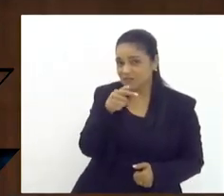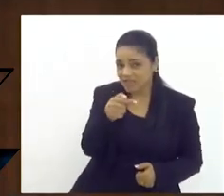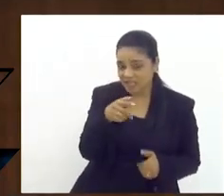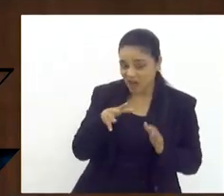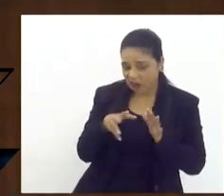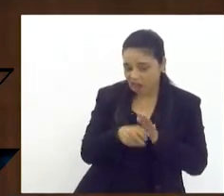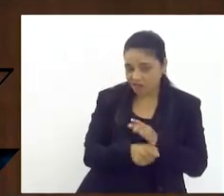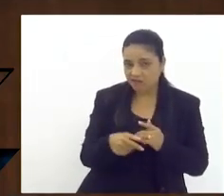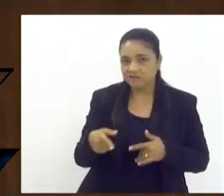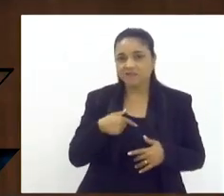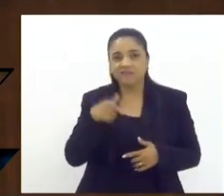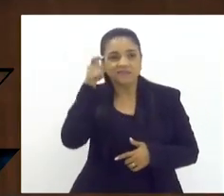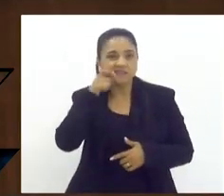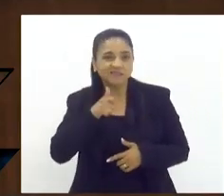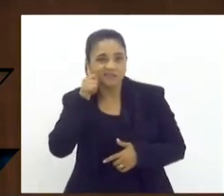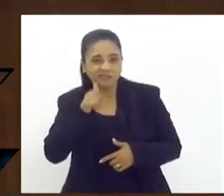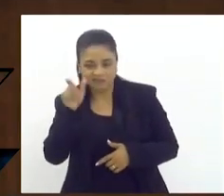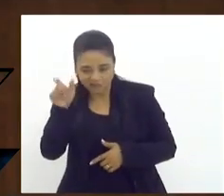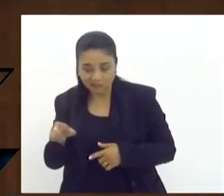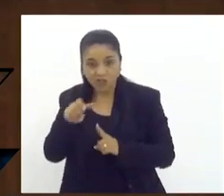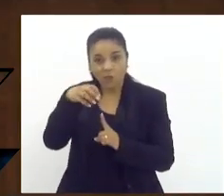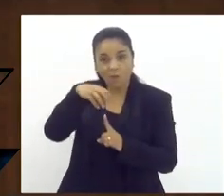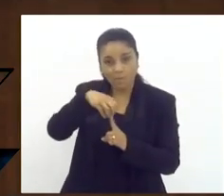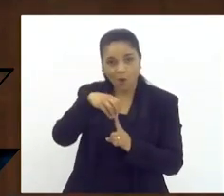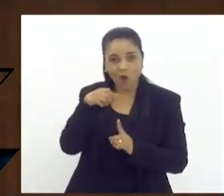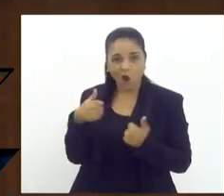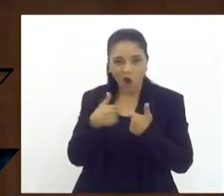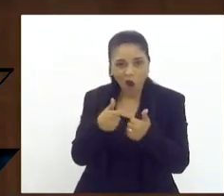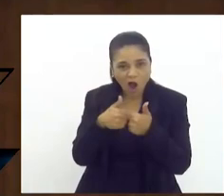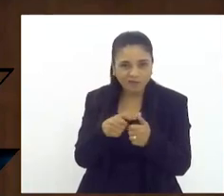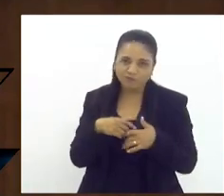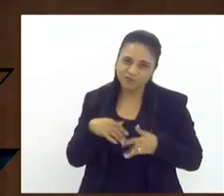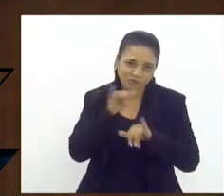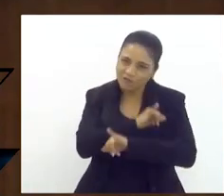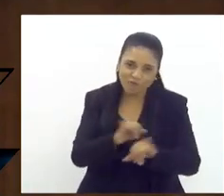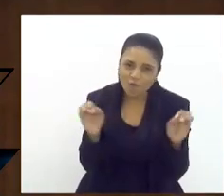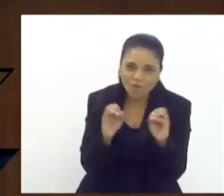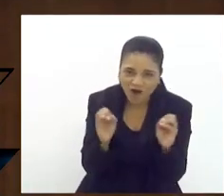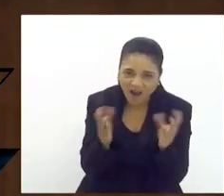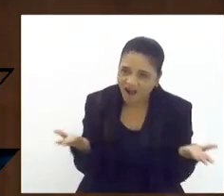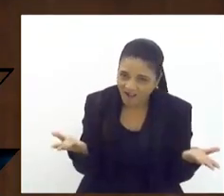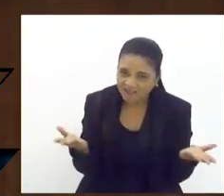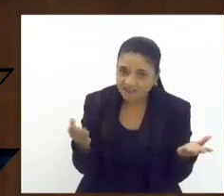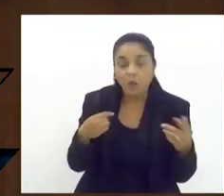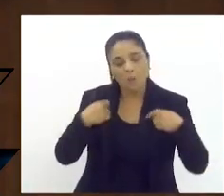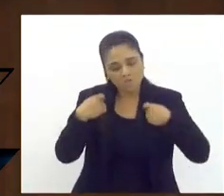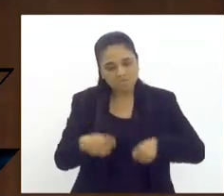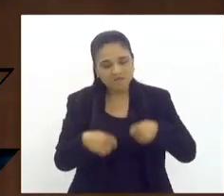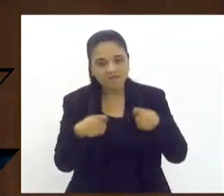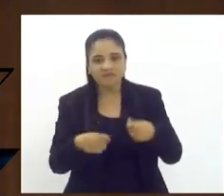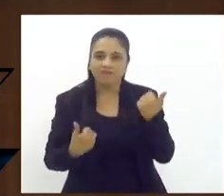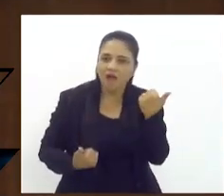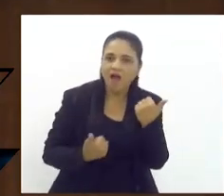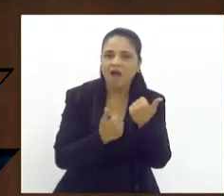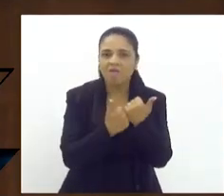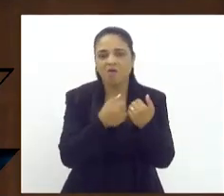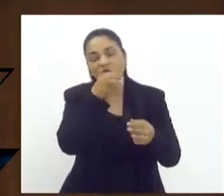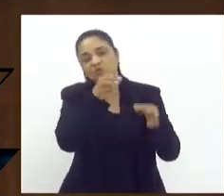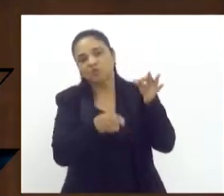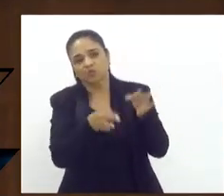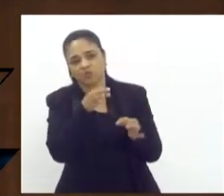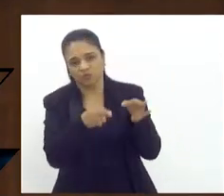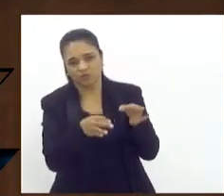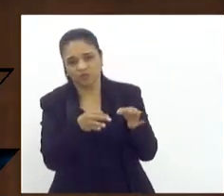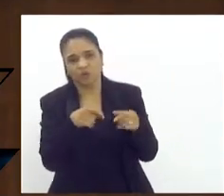não publica isso então por isso que é importante a gente ter o respaldo jurídico eu tenho certeza absoluta